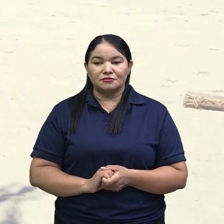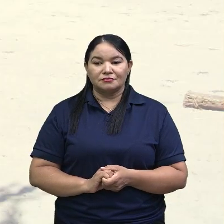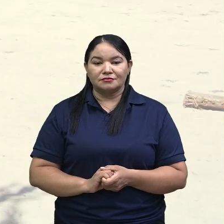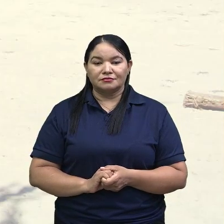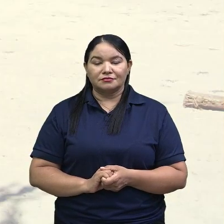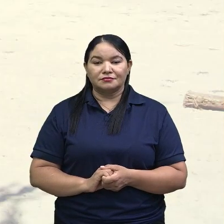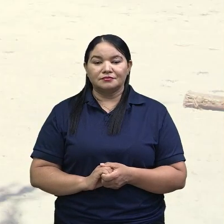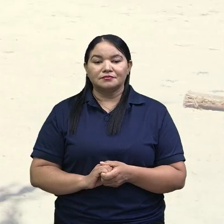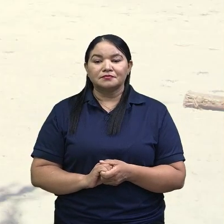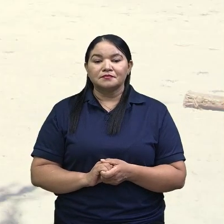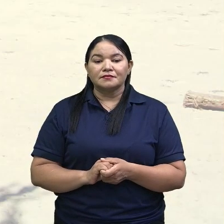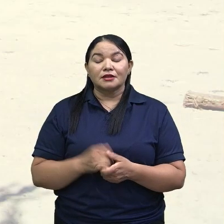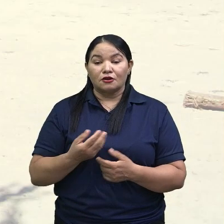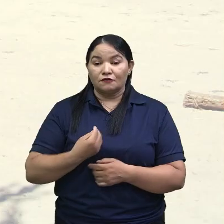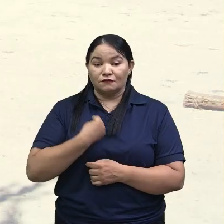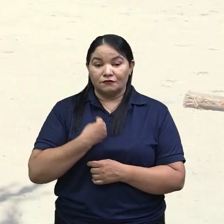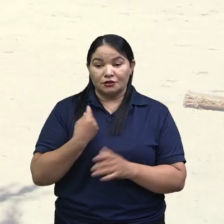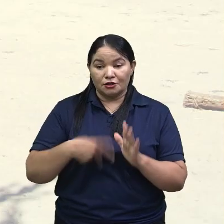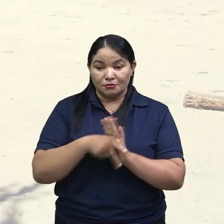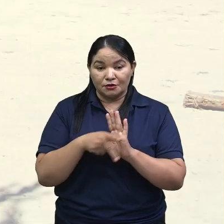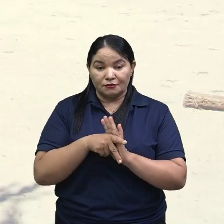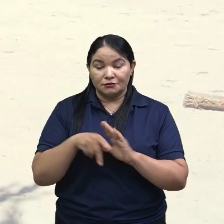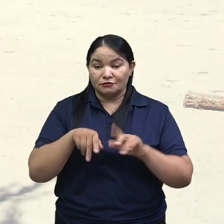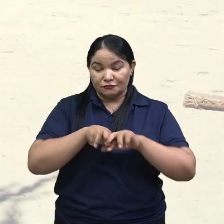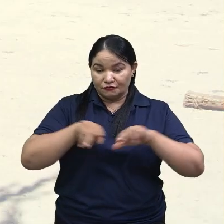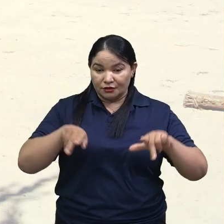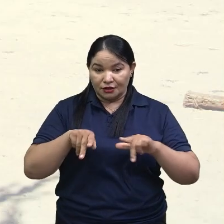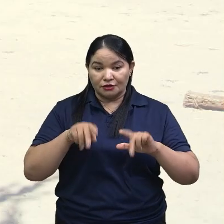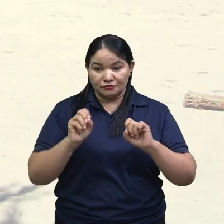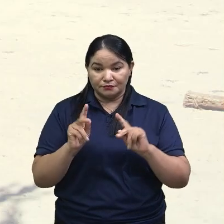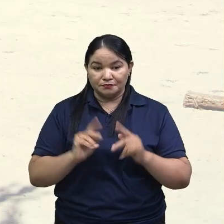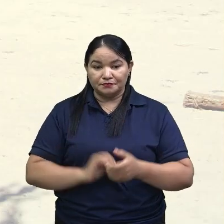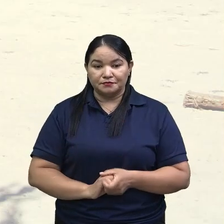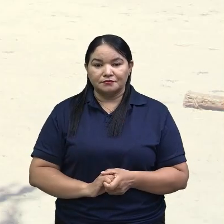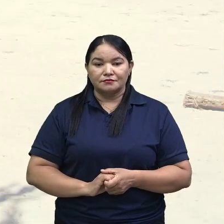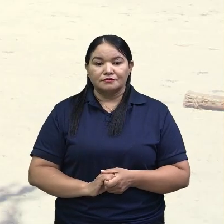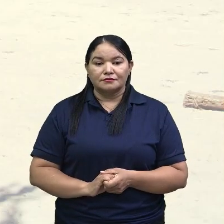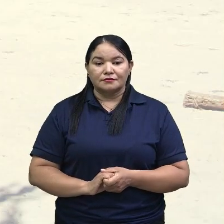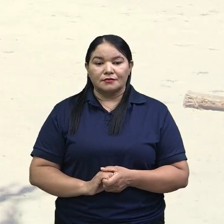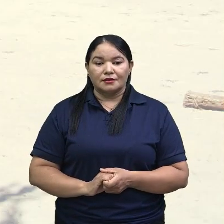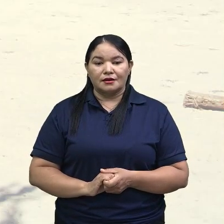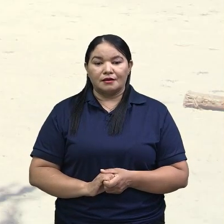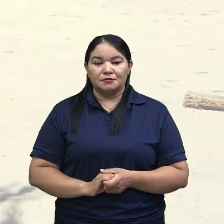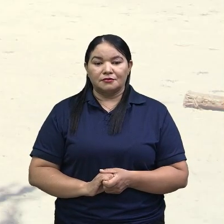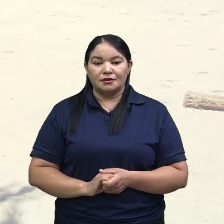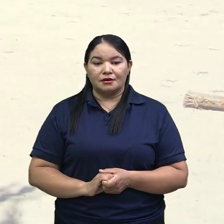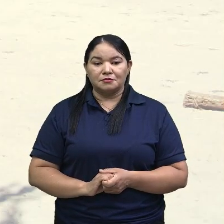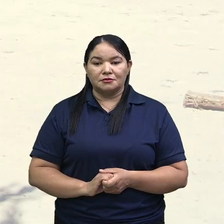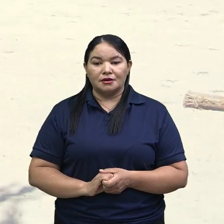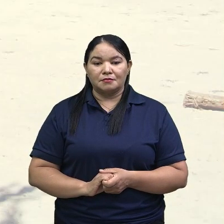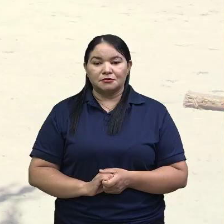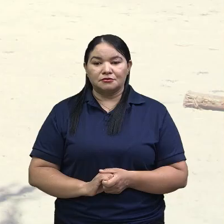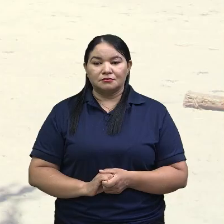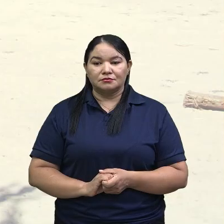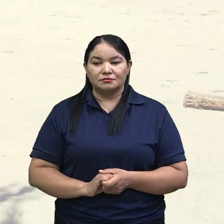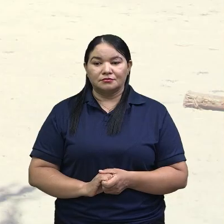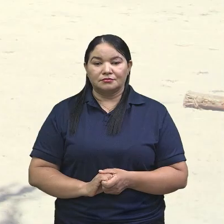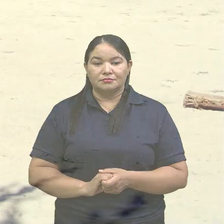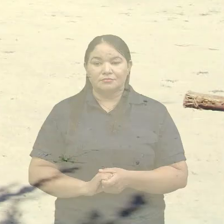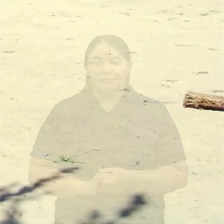com modos de vida próprios e variados. A riqueza cultural expressa em